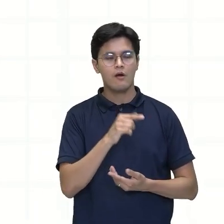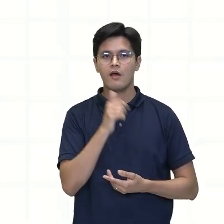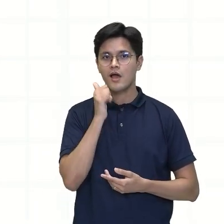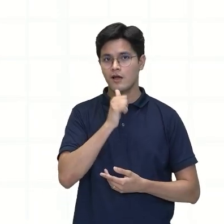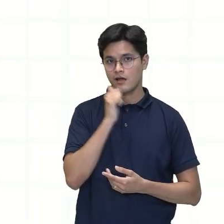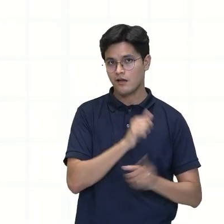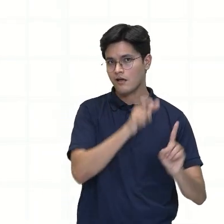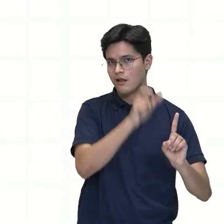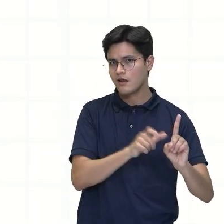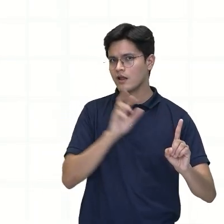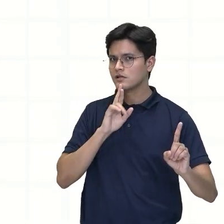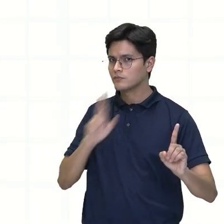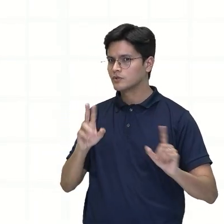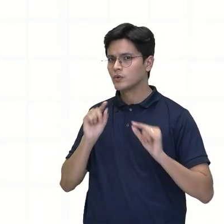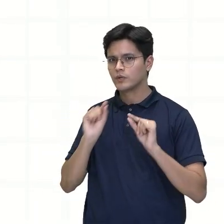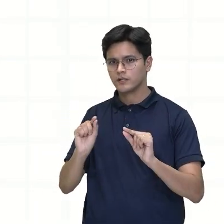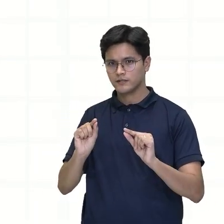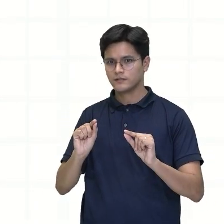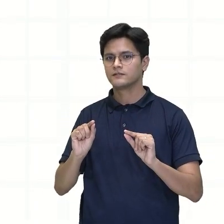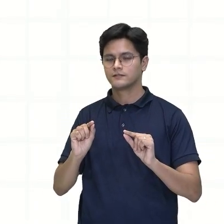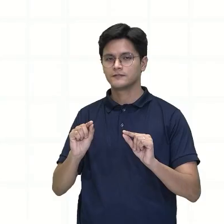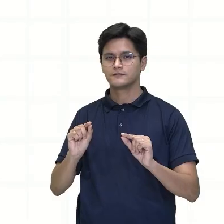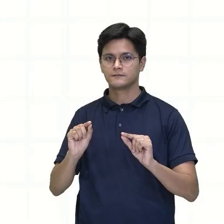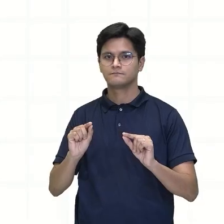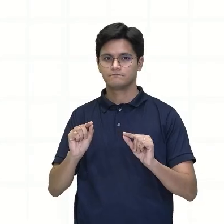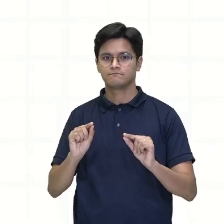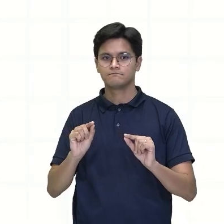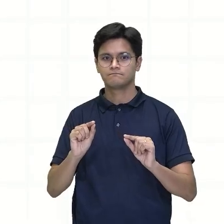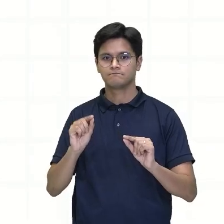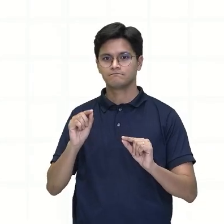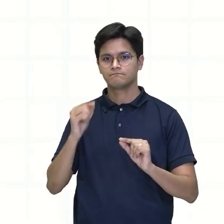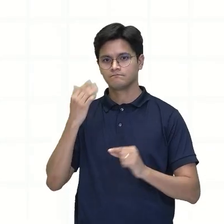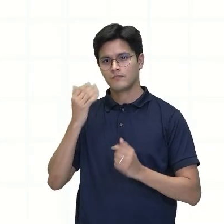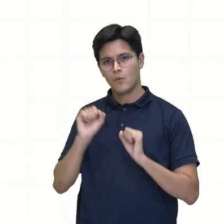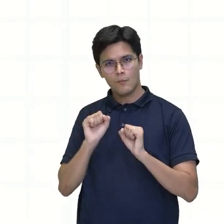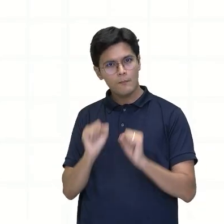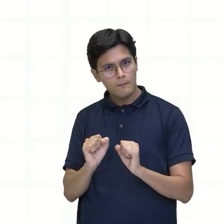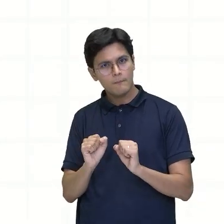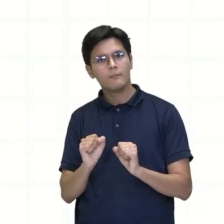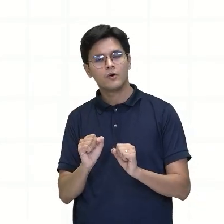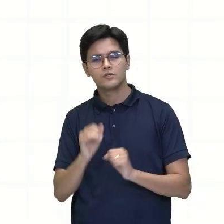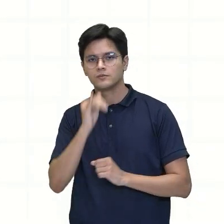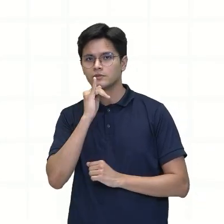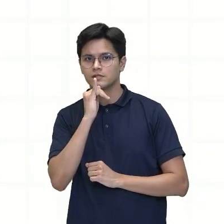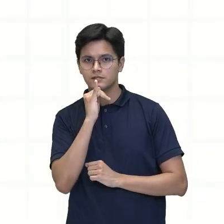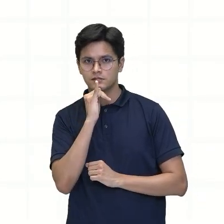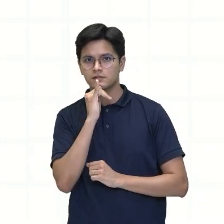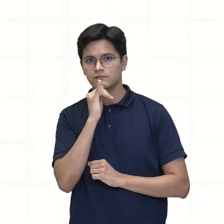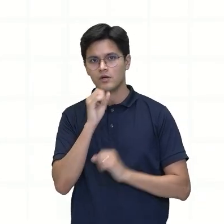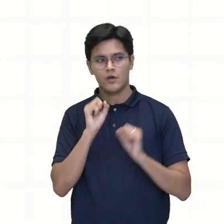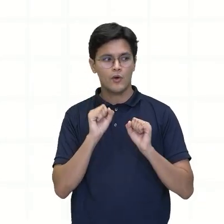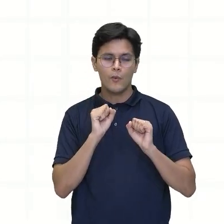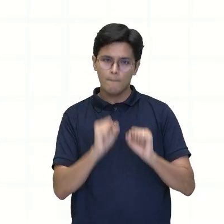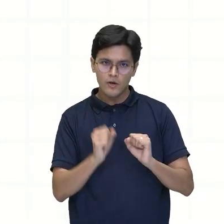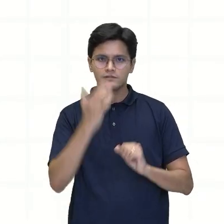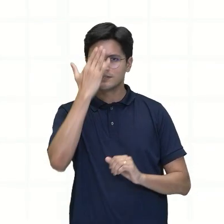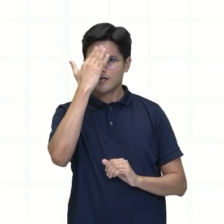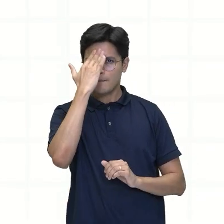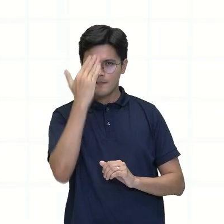fazer, may I take your order? Essa é a forma correta de se dirigir a alguém. Eu posso fazer o seu pedido